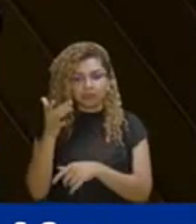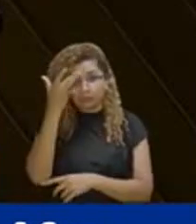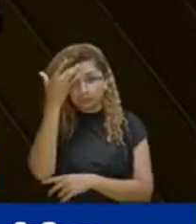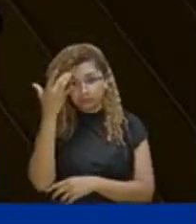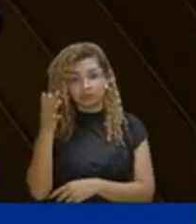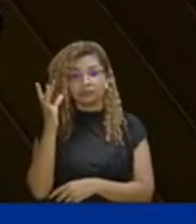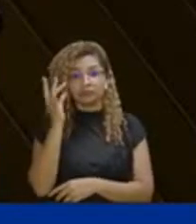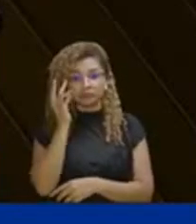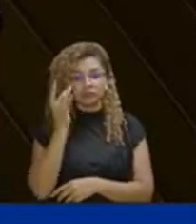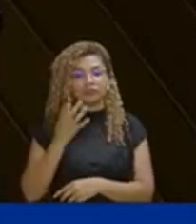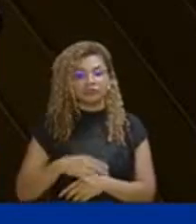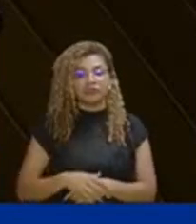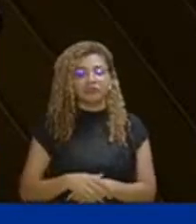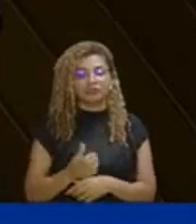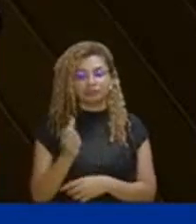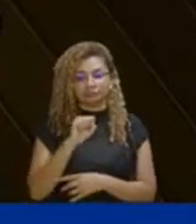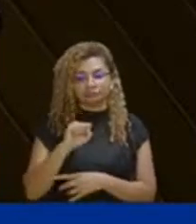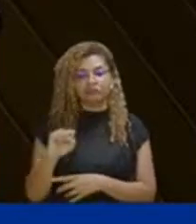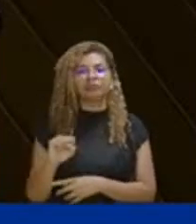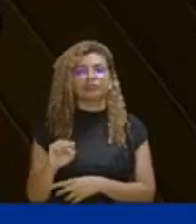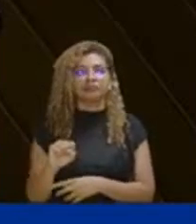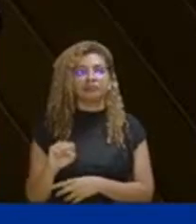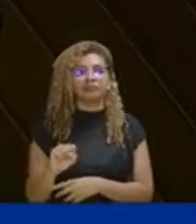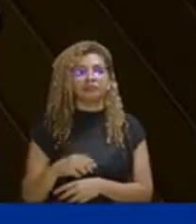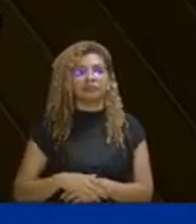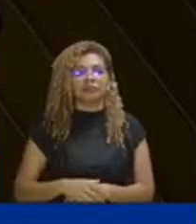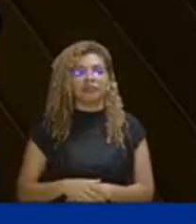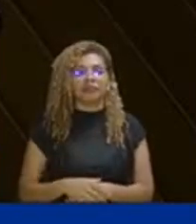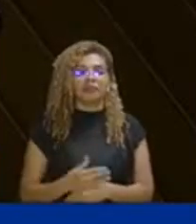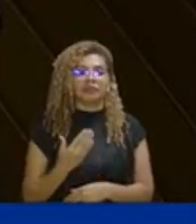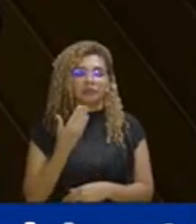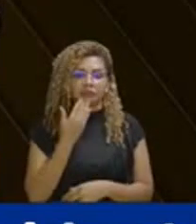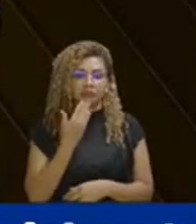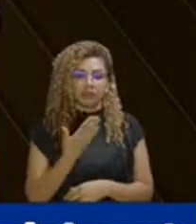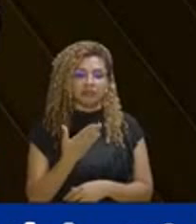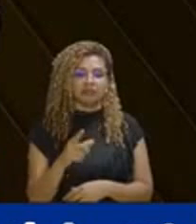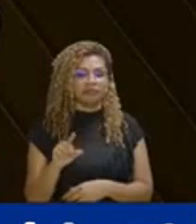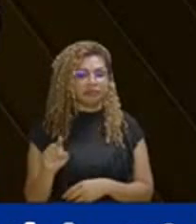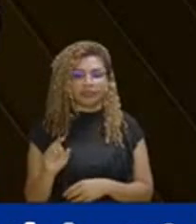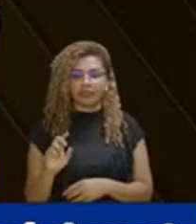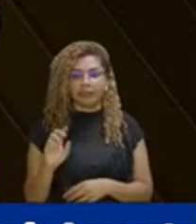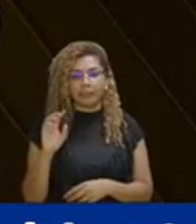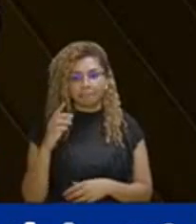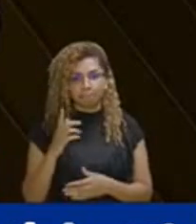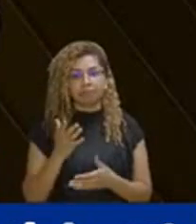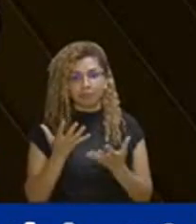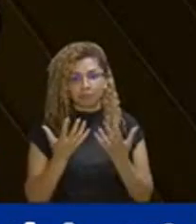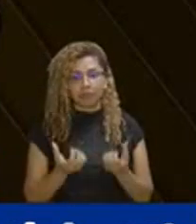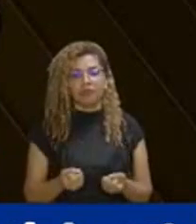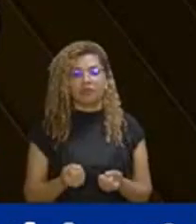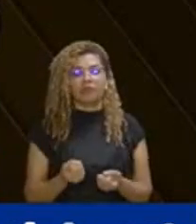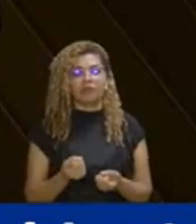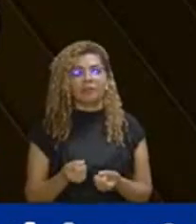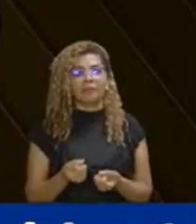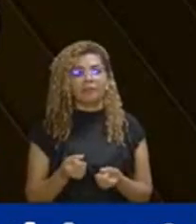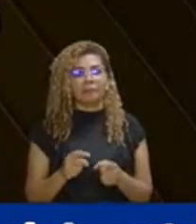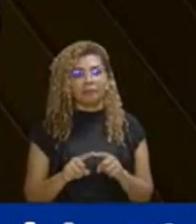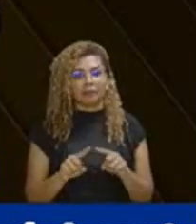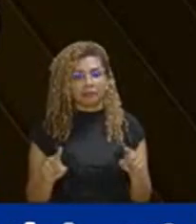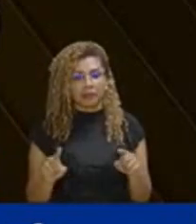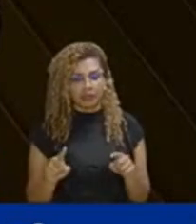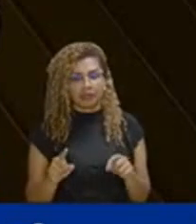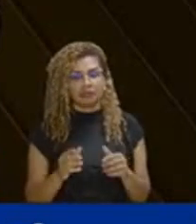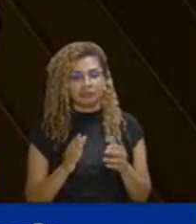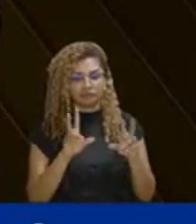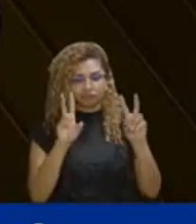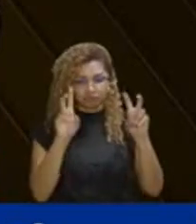ampla defesa e o contraditório, fecho aspas. Esse pedido, na sentença, foi indeferido, sob o argumento de que se trata de matéria